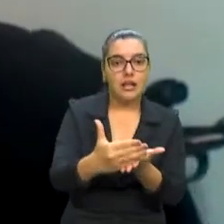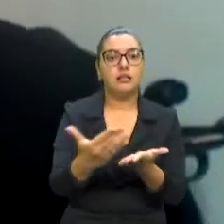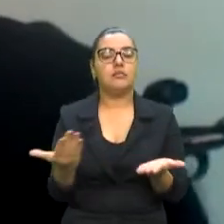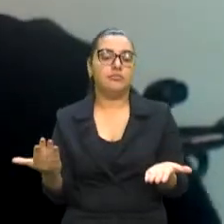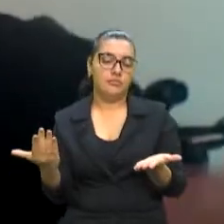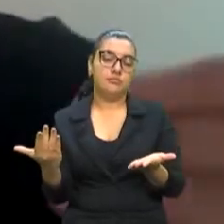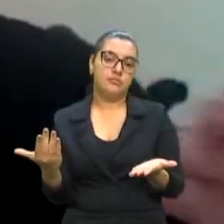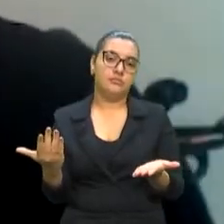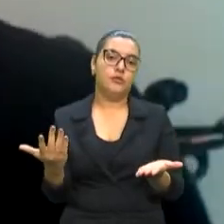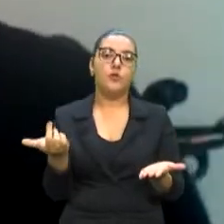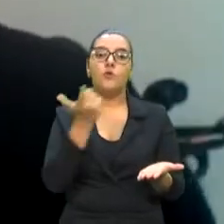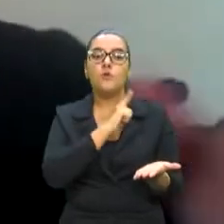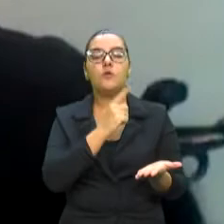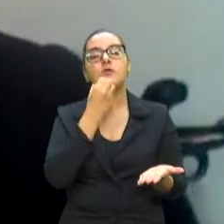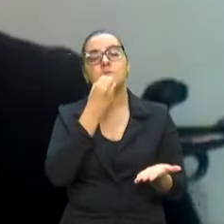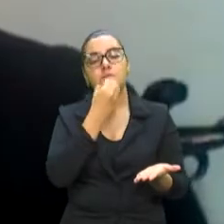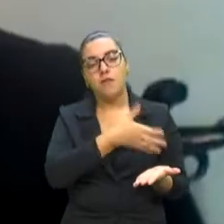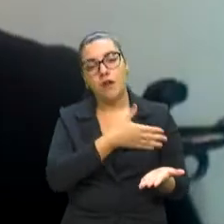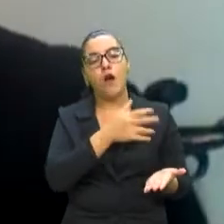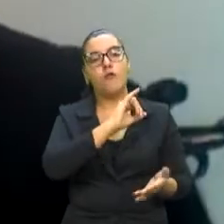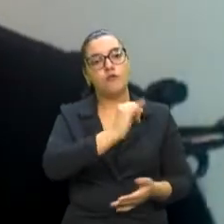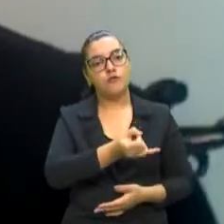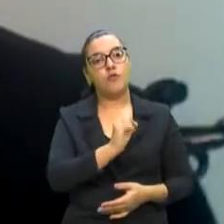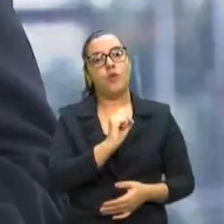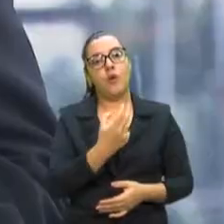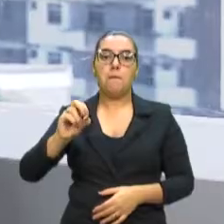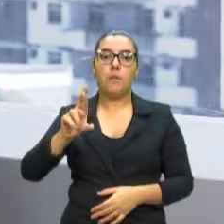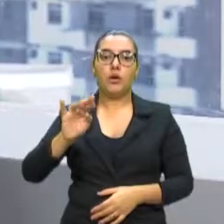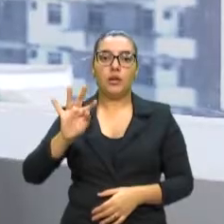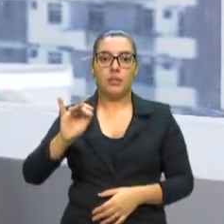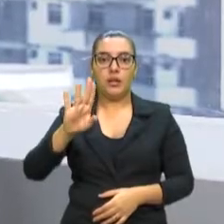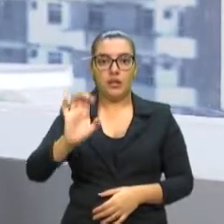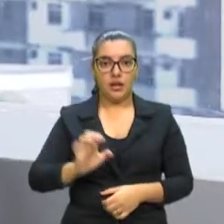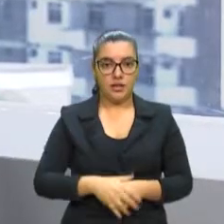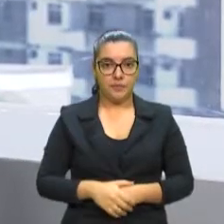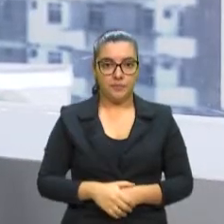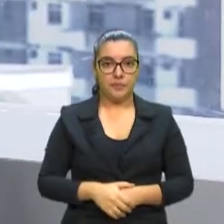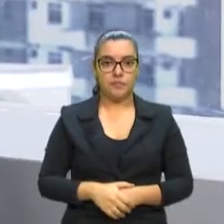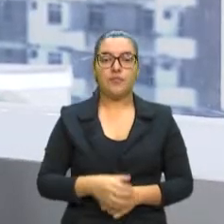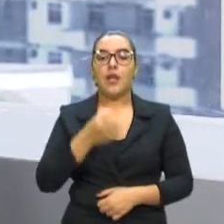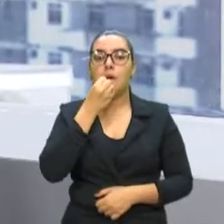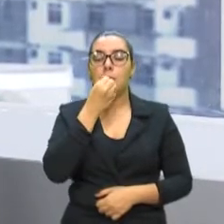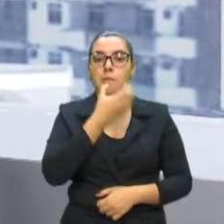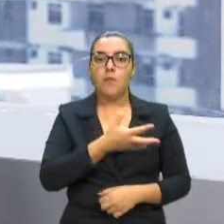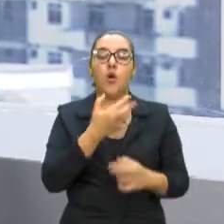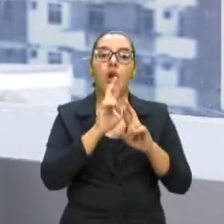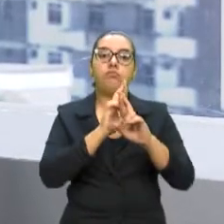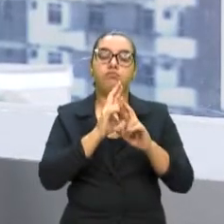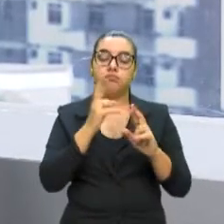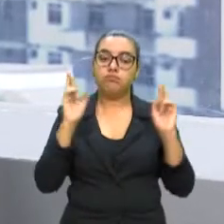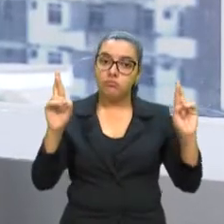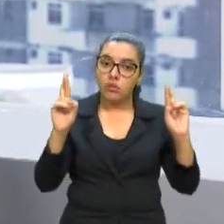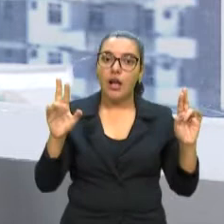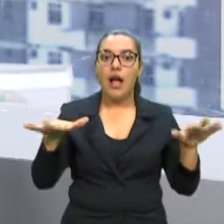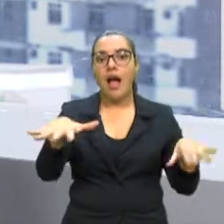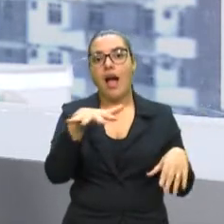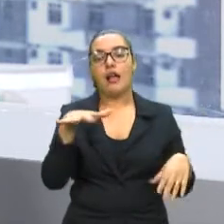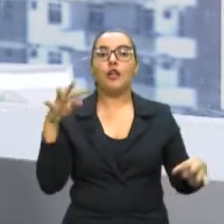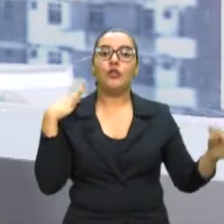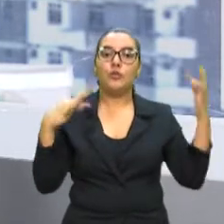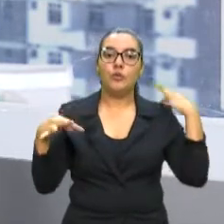né? Ou até mesmo partindo para a portabilidade. E uma boa notícia para o segmento do turismo é que,